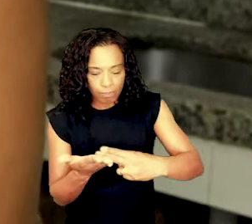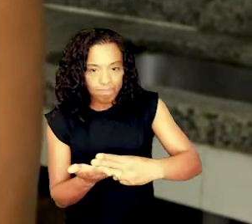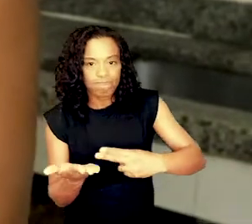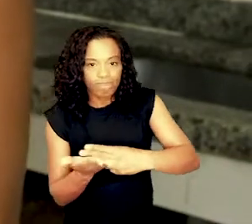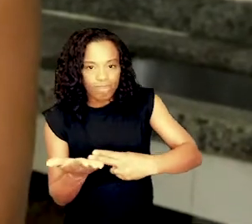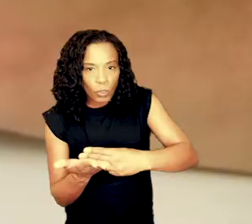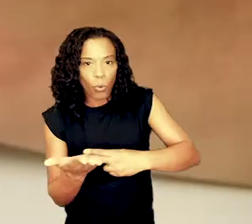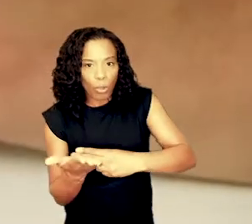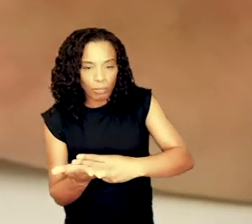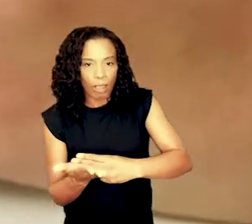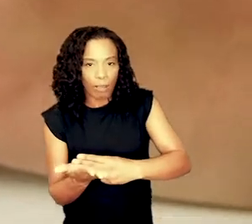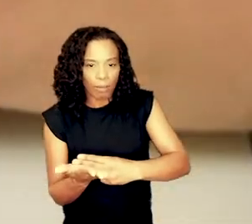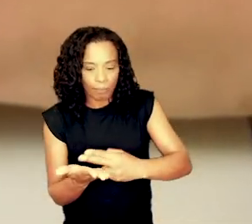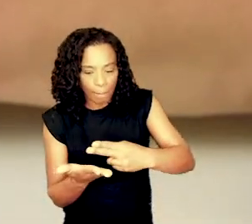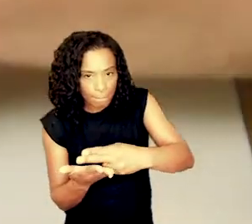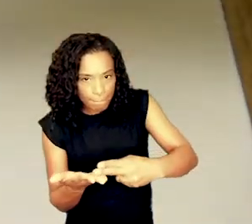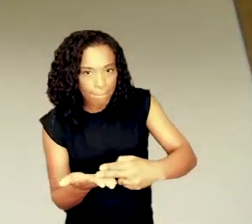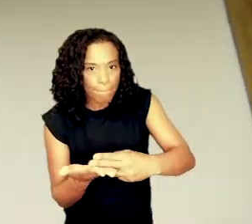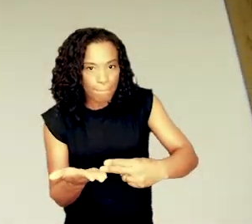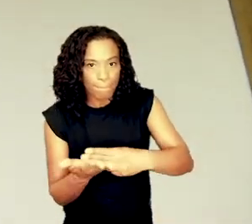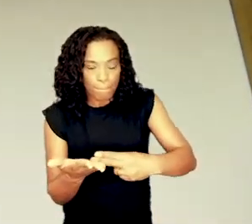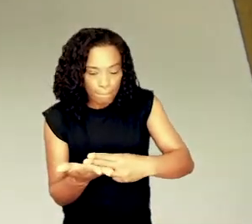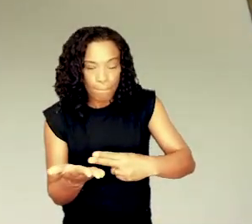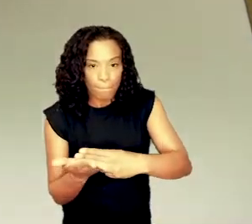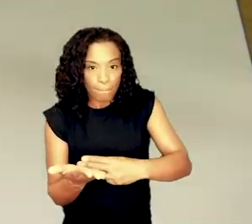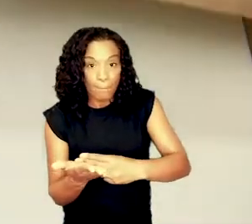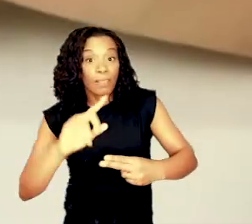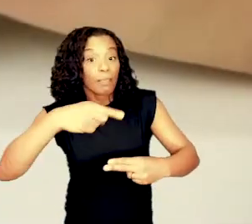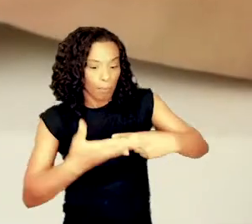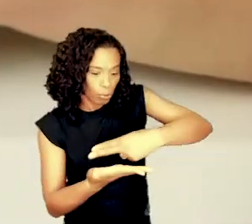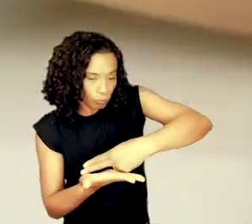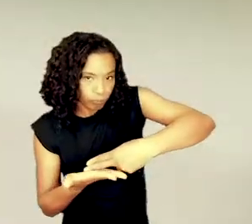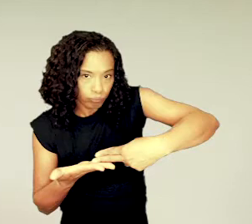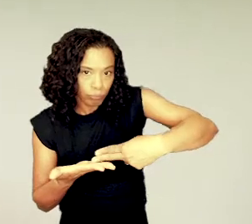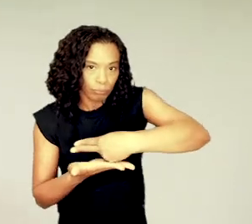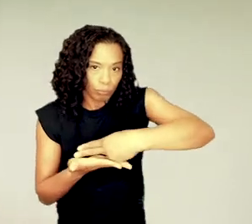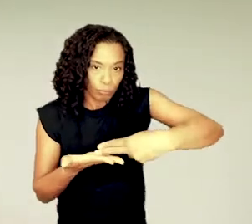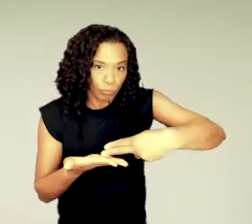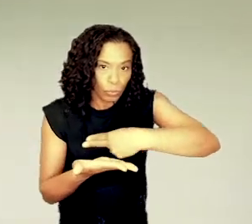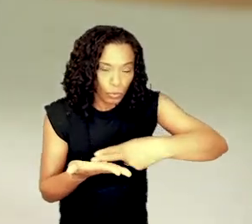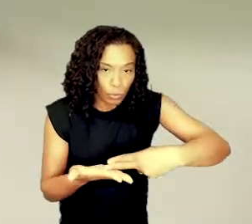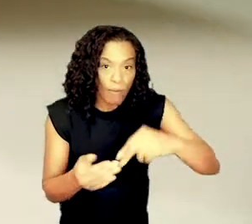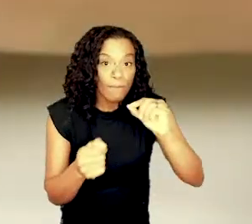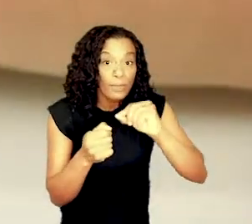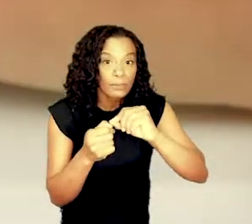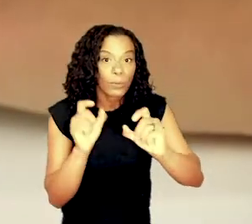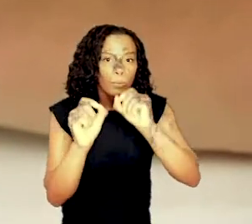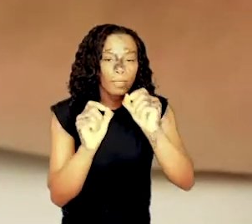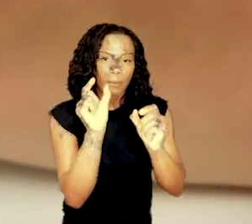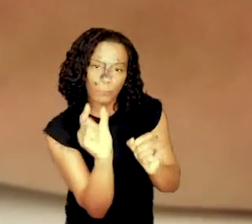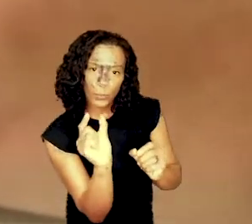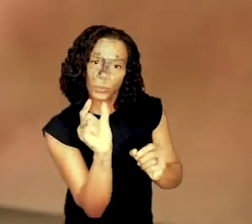cortar em tirinhas. E das tirinhas, parte ao meio. E vamos de